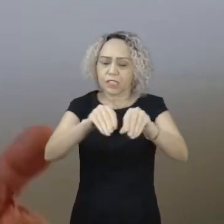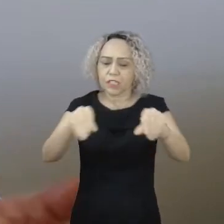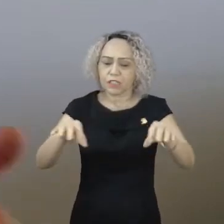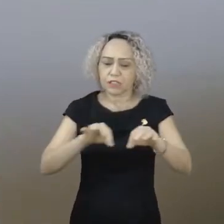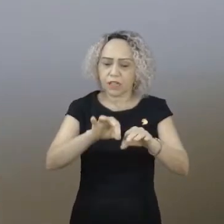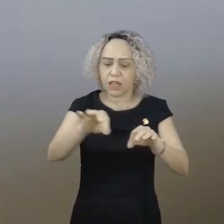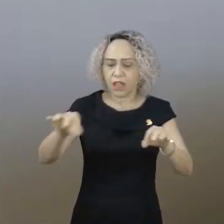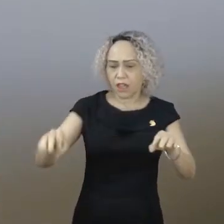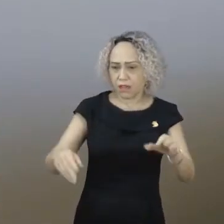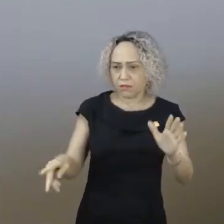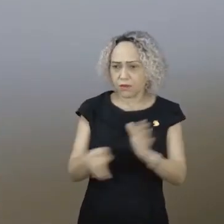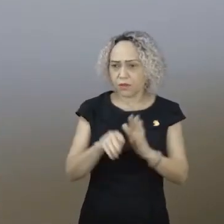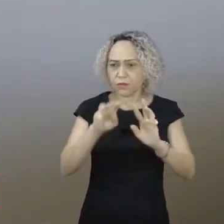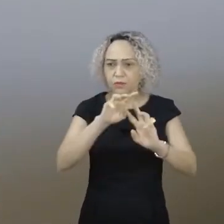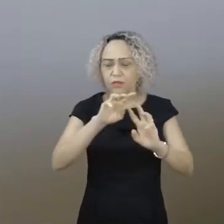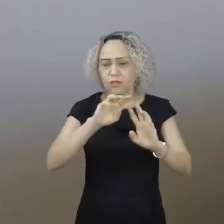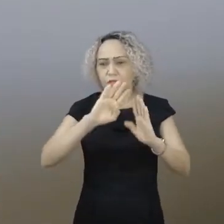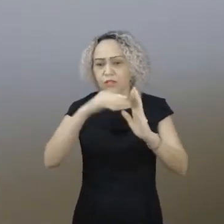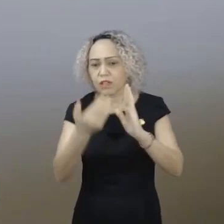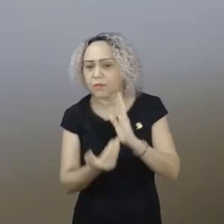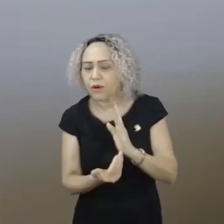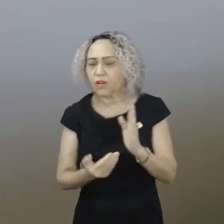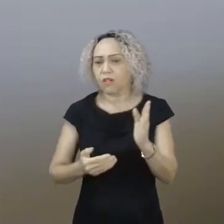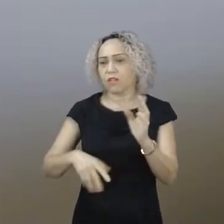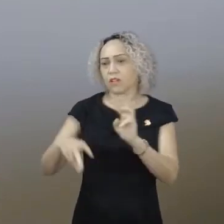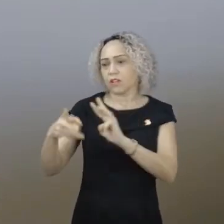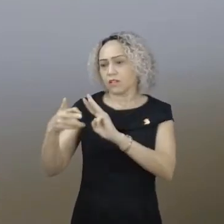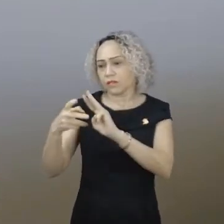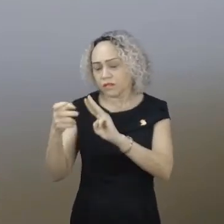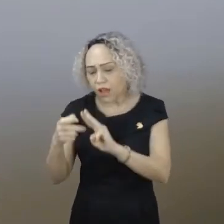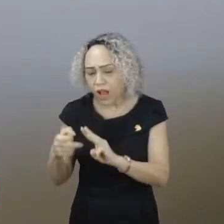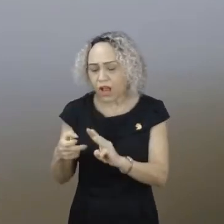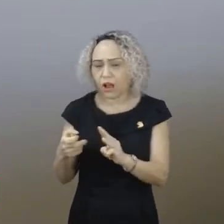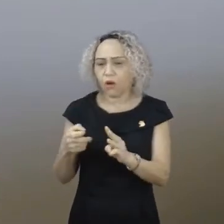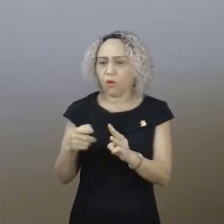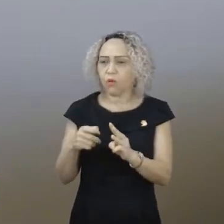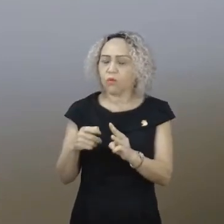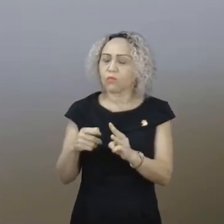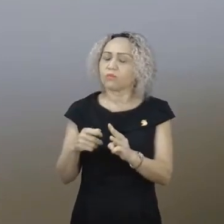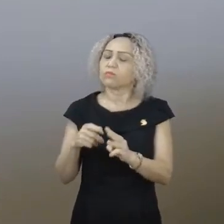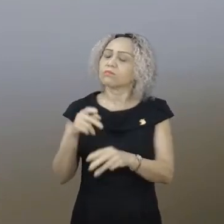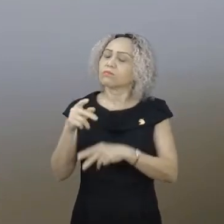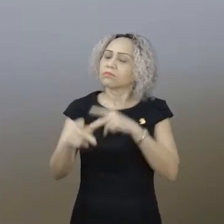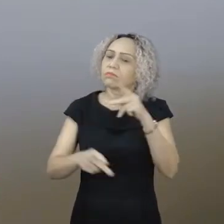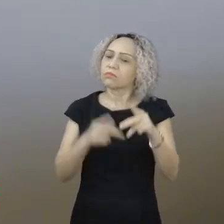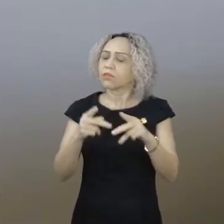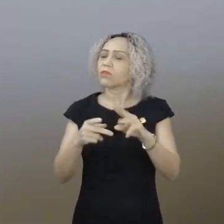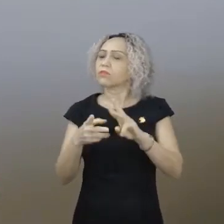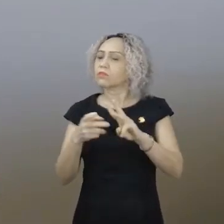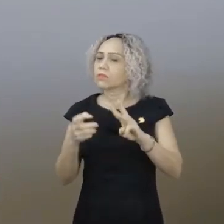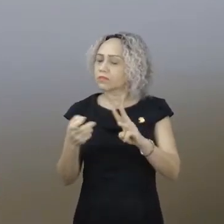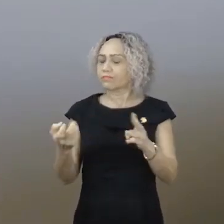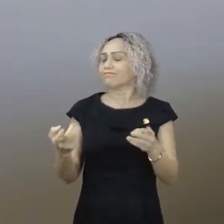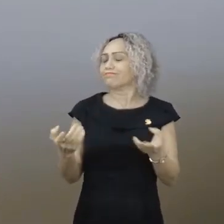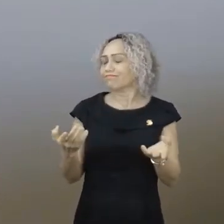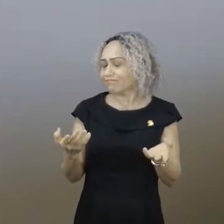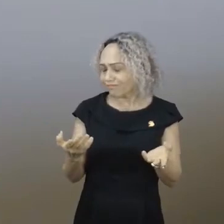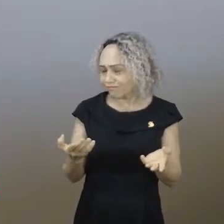do reconhecimento da terra dos povos originários, no caso, os povos indígenas